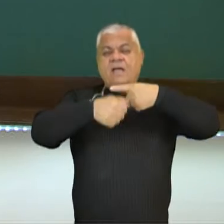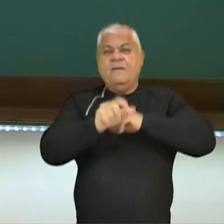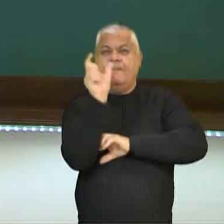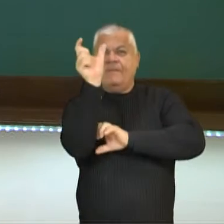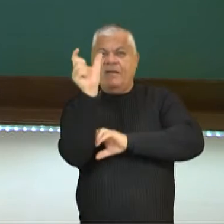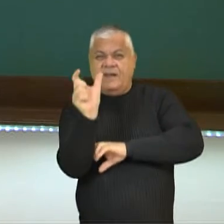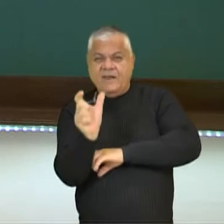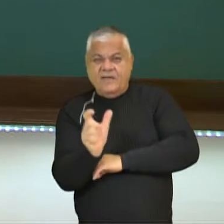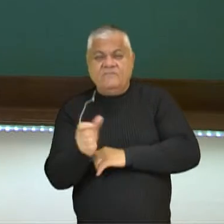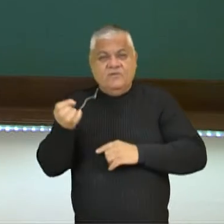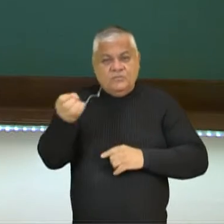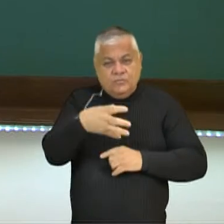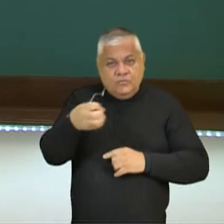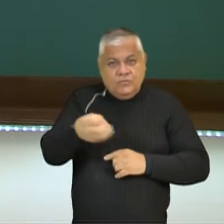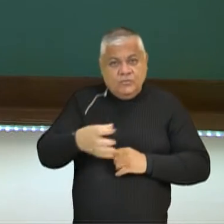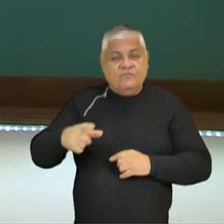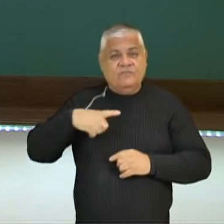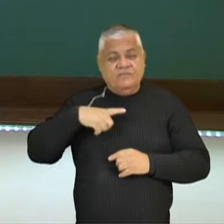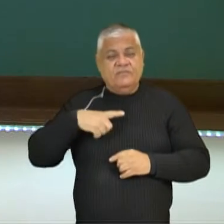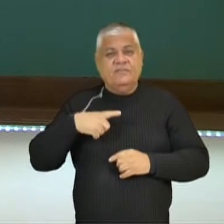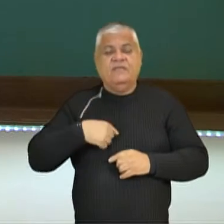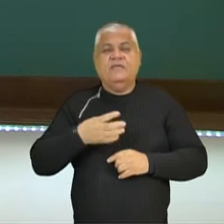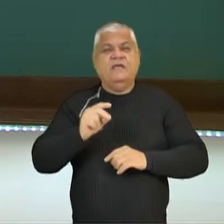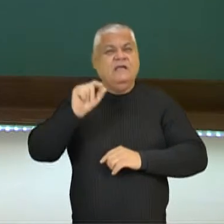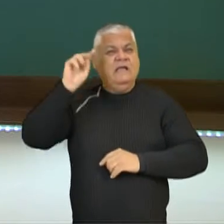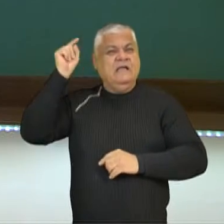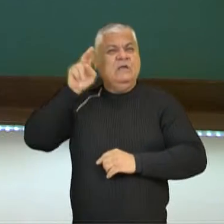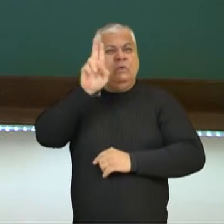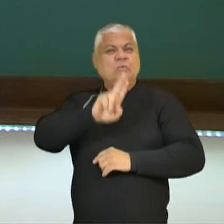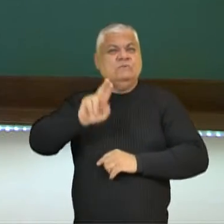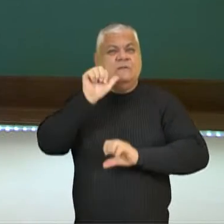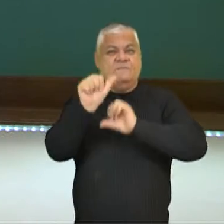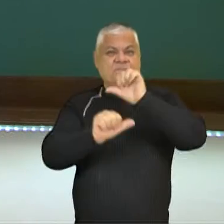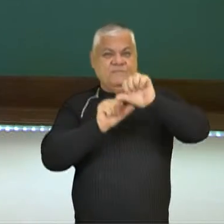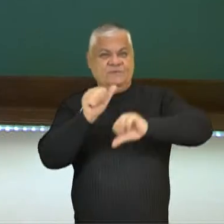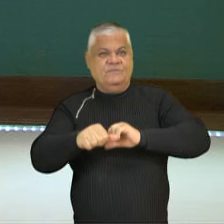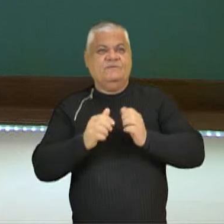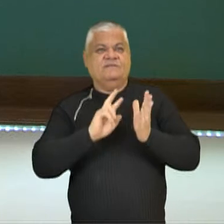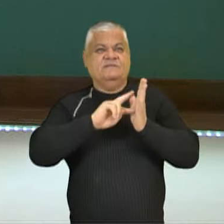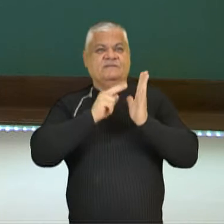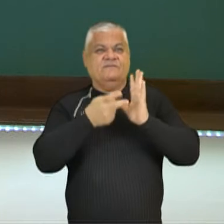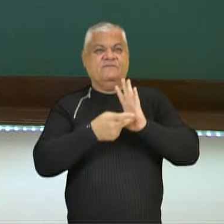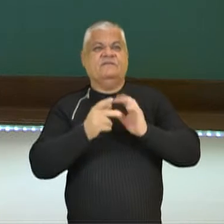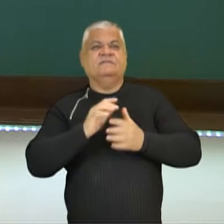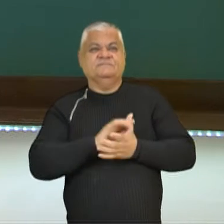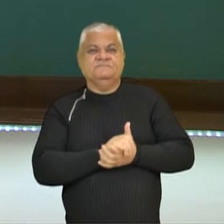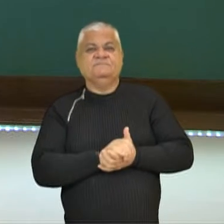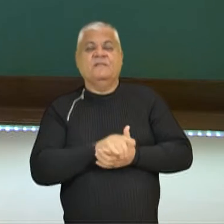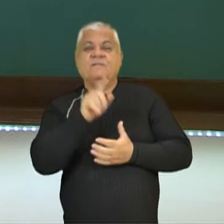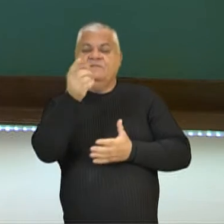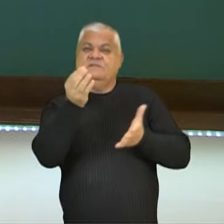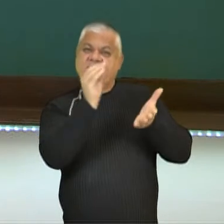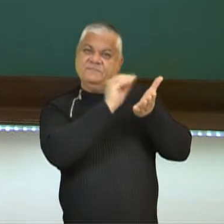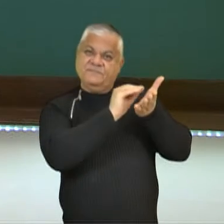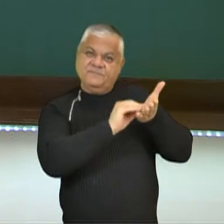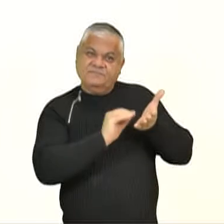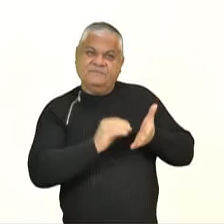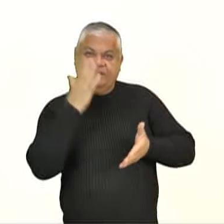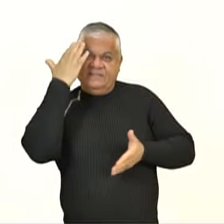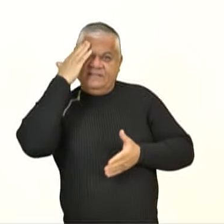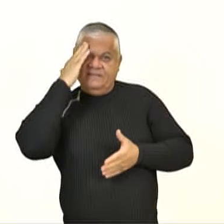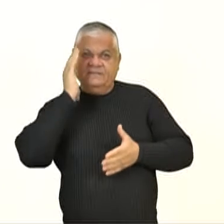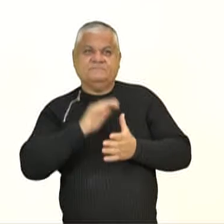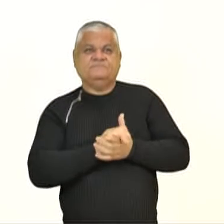algumas palavras novamente diferentes do que nós usamos no cotidiano. Vamos ver os significados para vocês inserirem ali dentro do